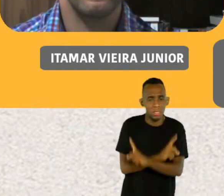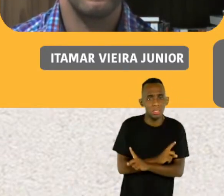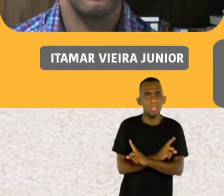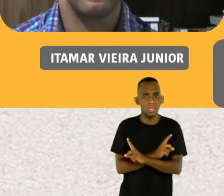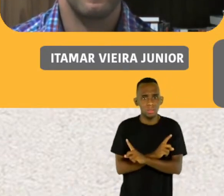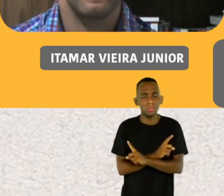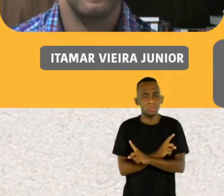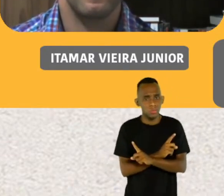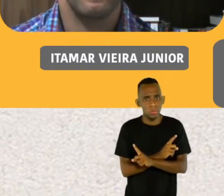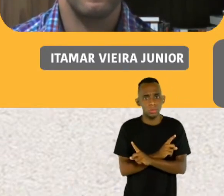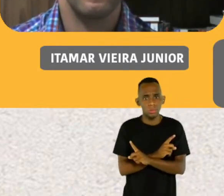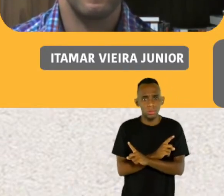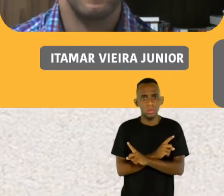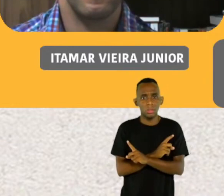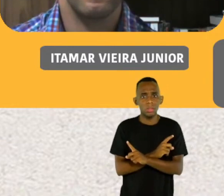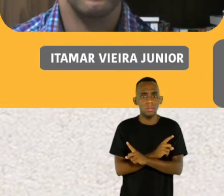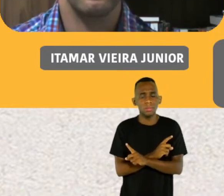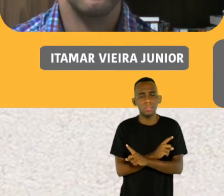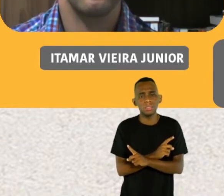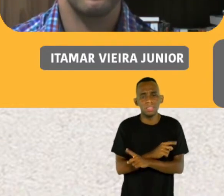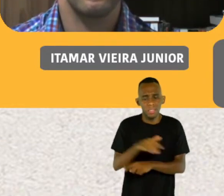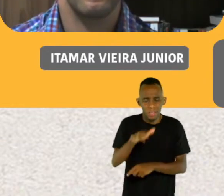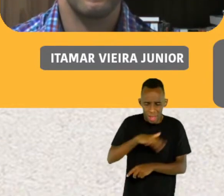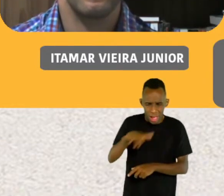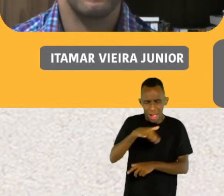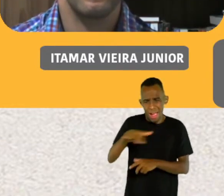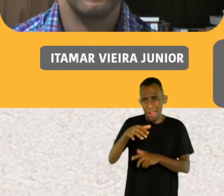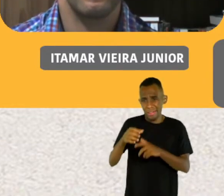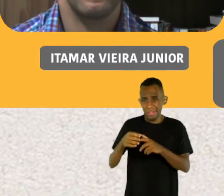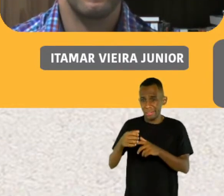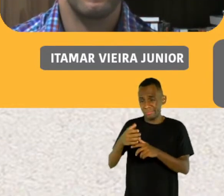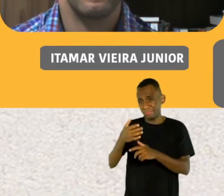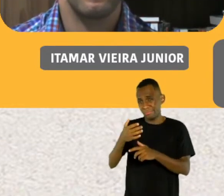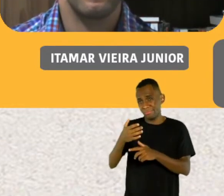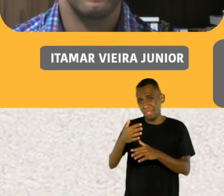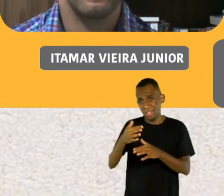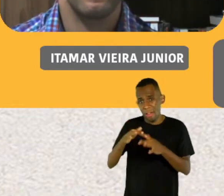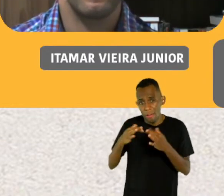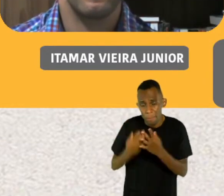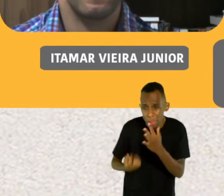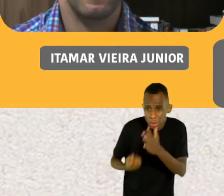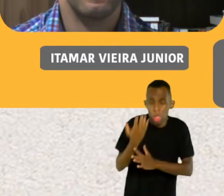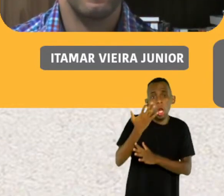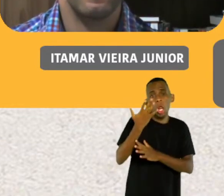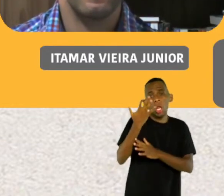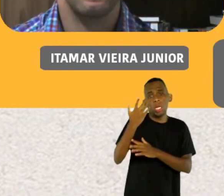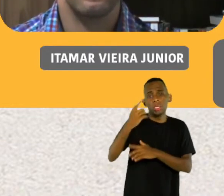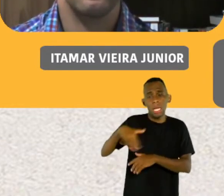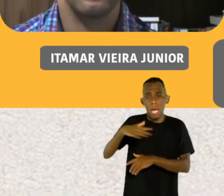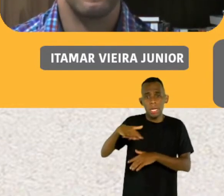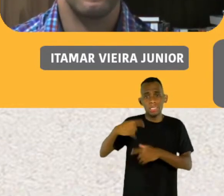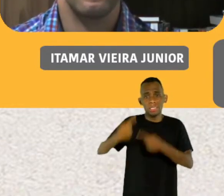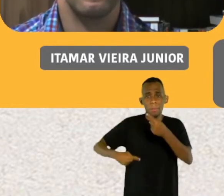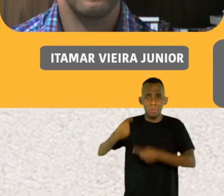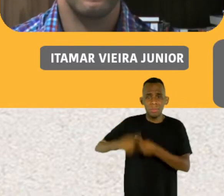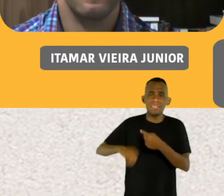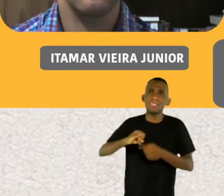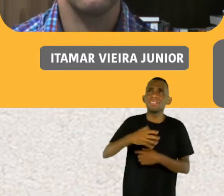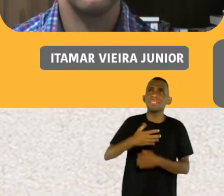isso poderia surgir na política e se, de fato, as sociedades, de repente, cansam dessa